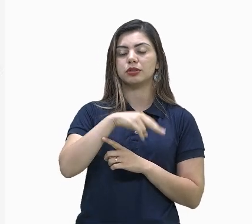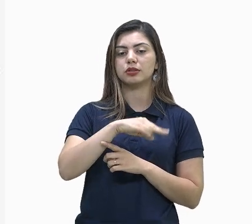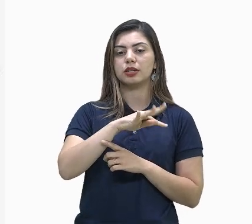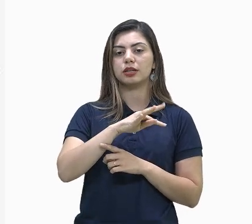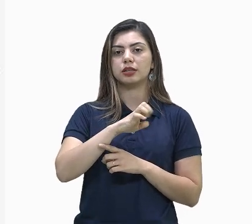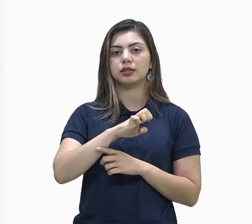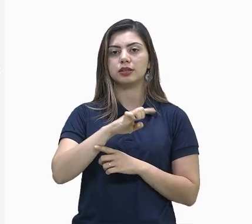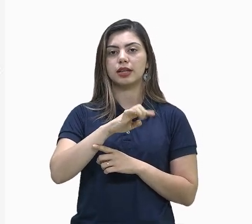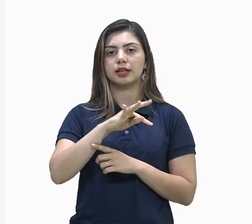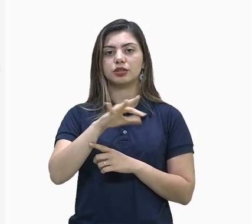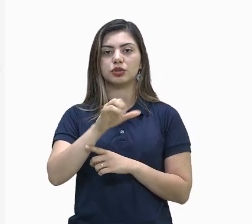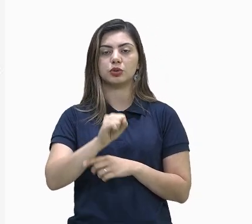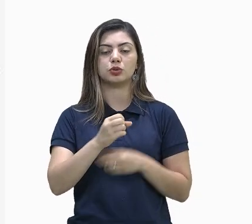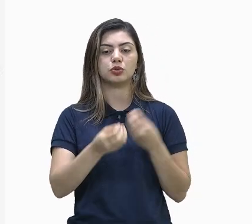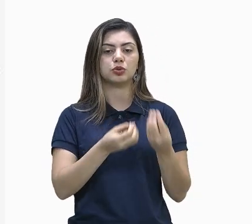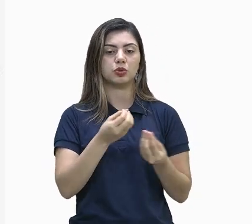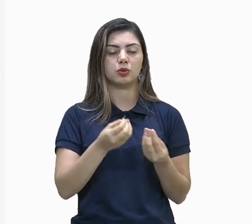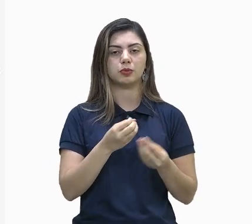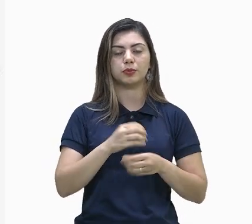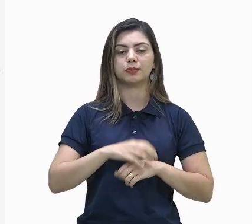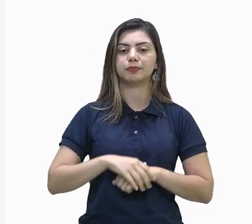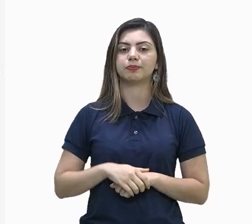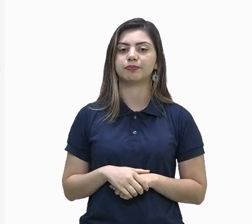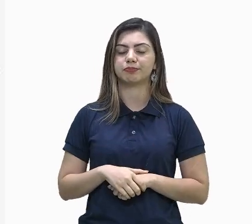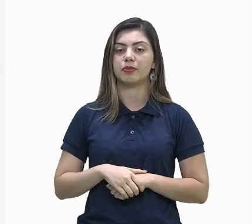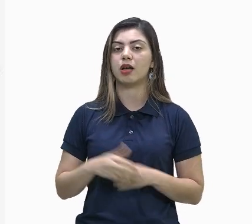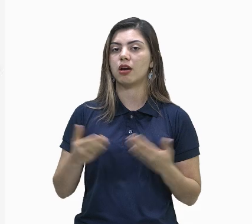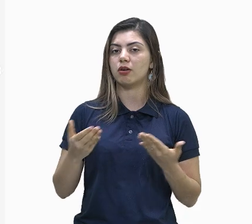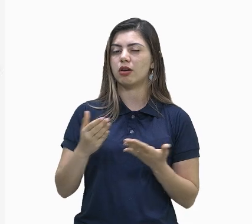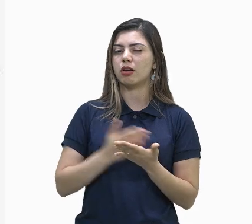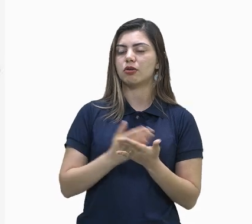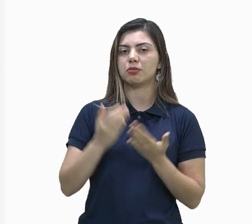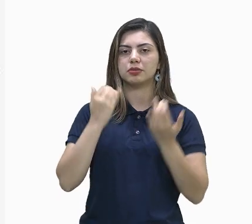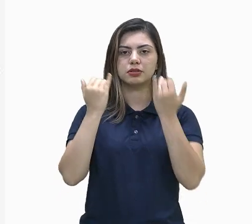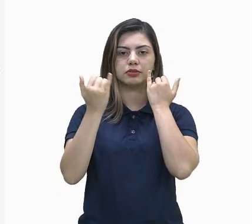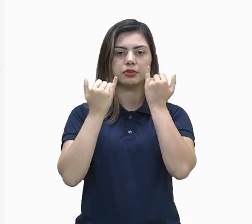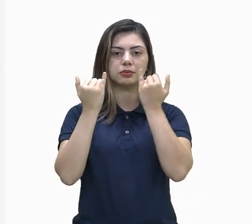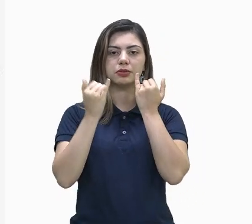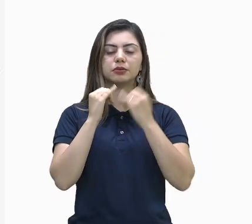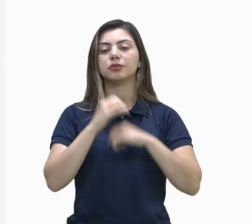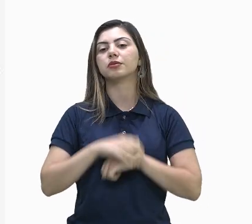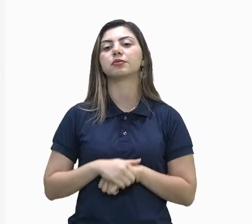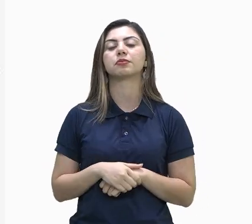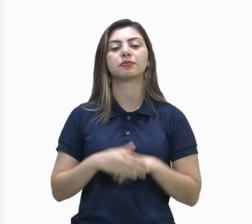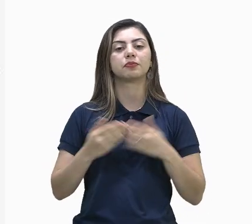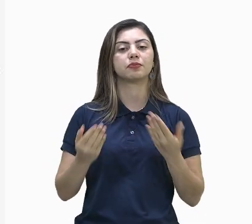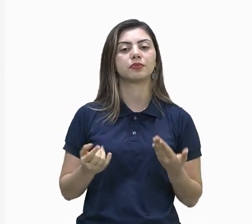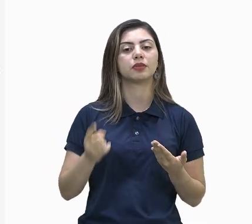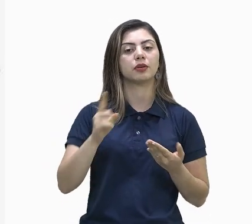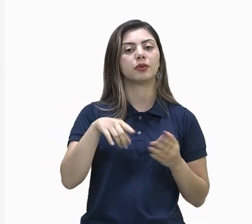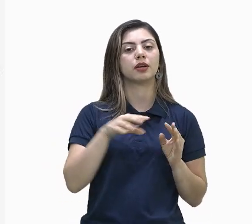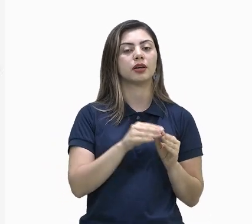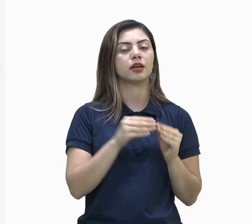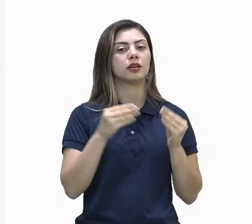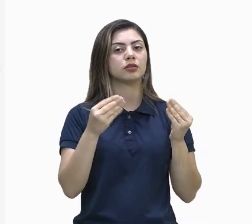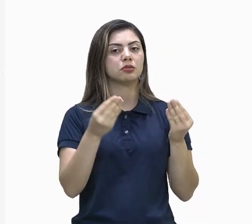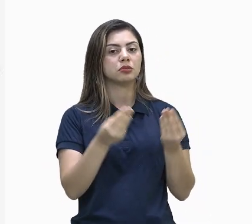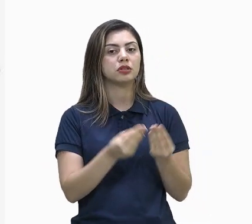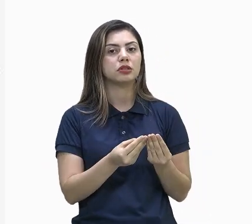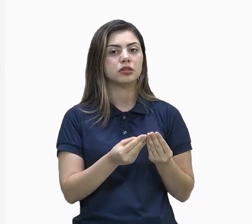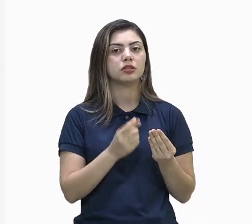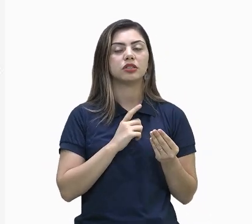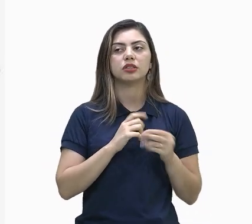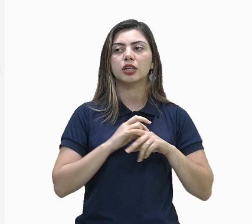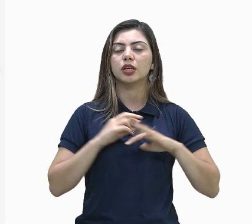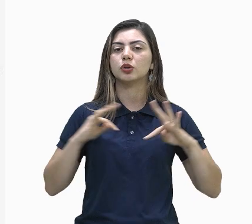informações, né, sobre esses polímeros. Então, esses polímeros, eles são componentes primários de todos os